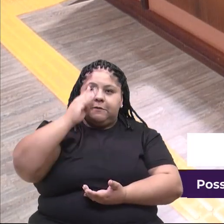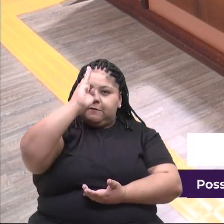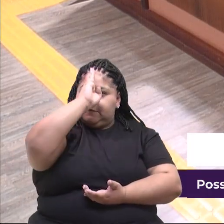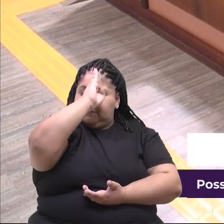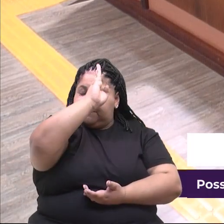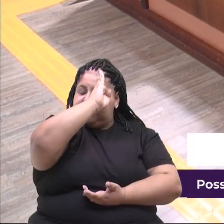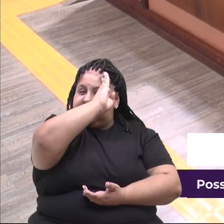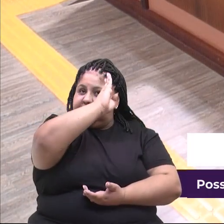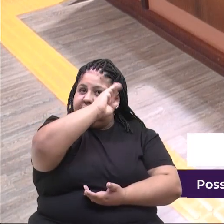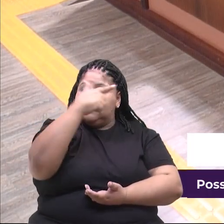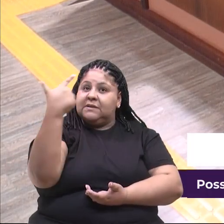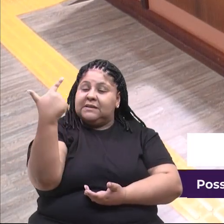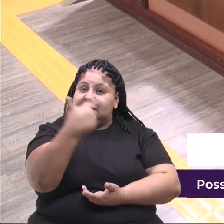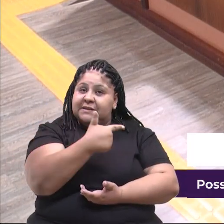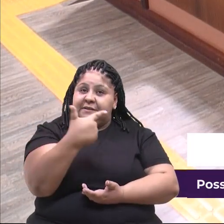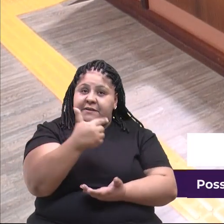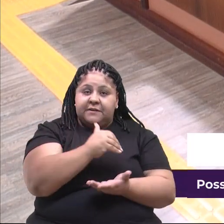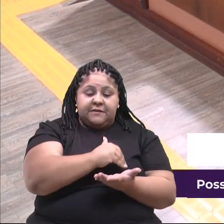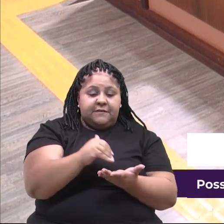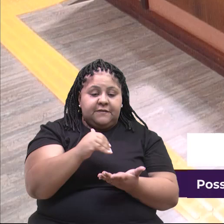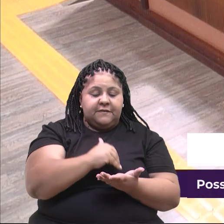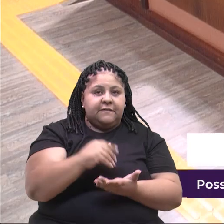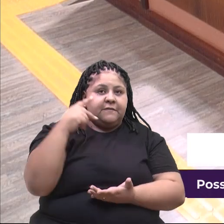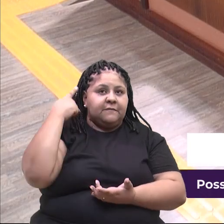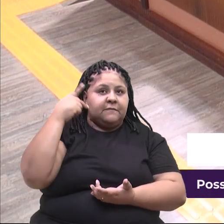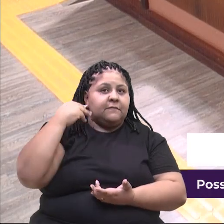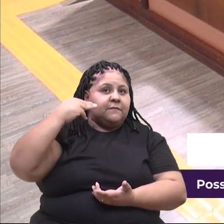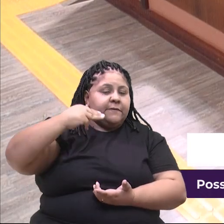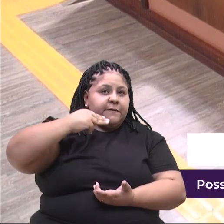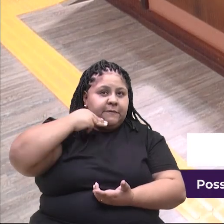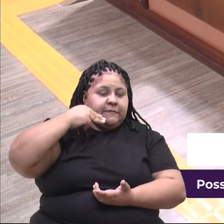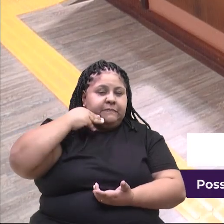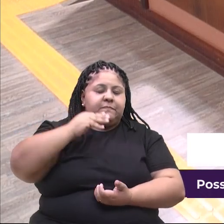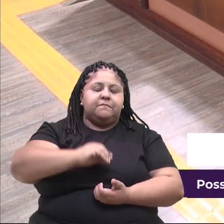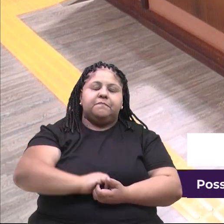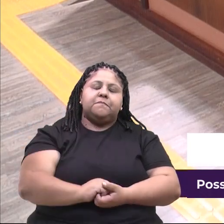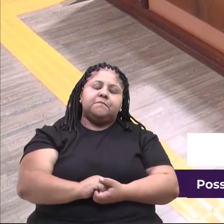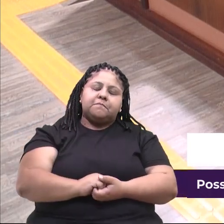Bressan. E segunda secretária, vereadora Marisol Santos.